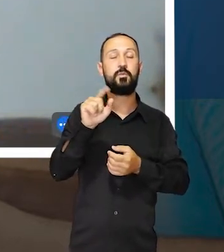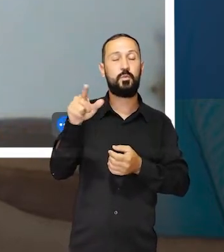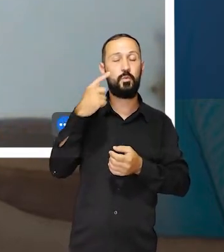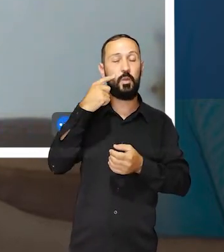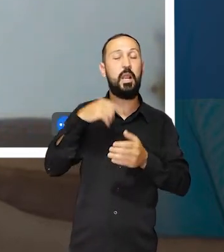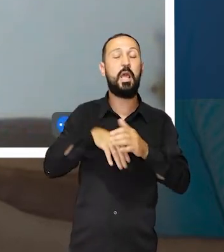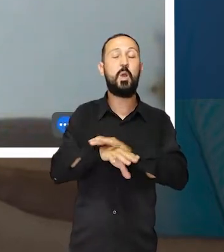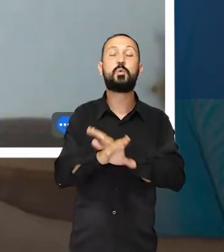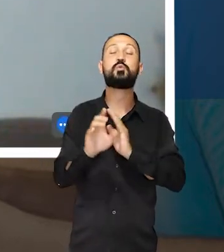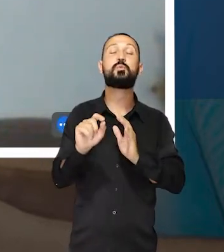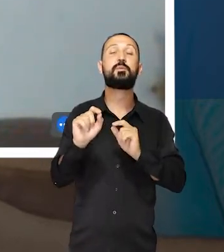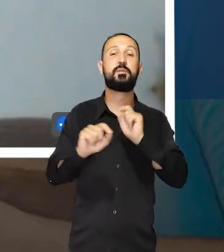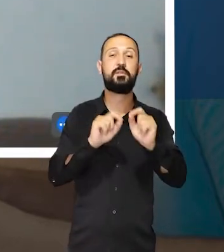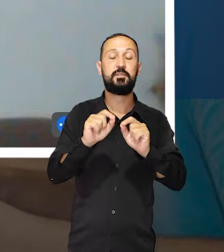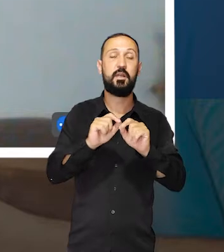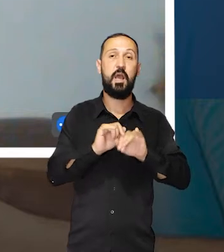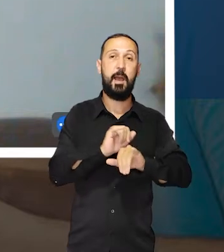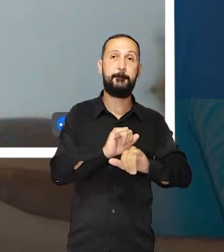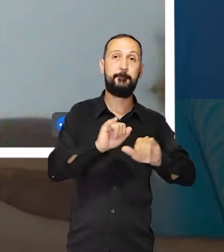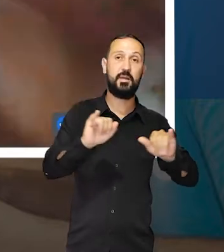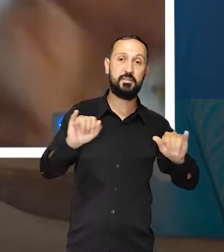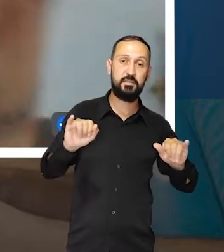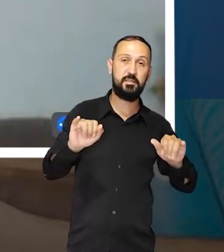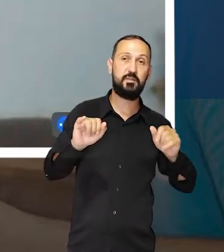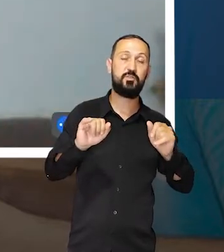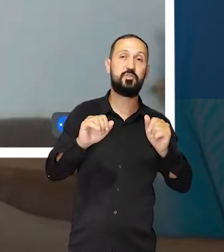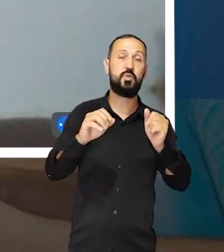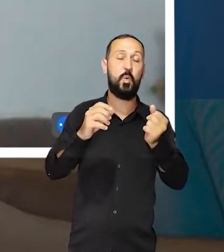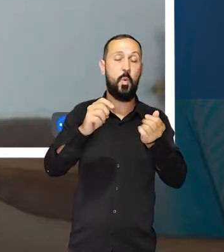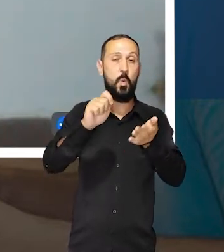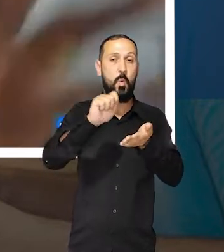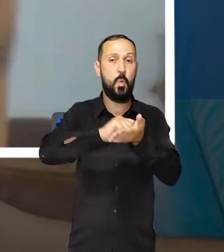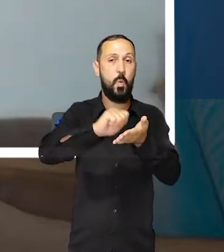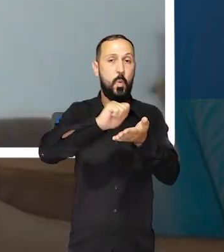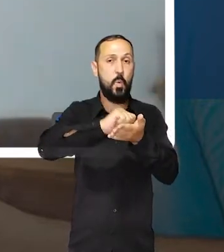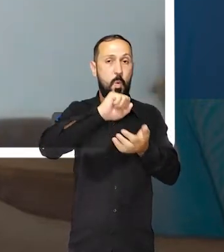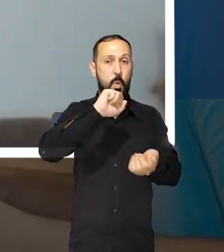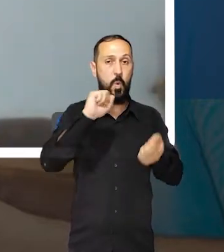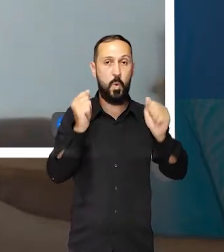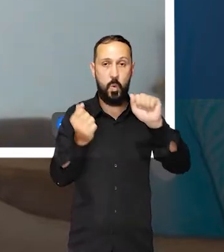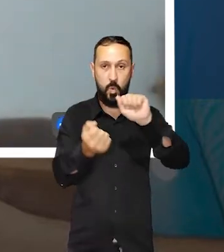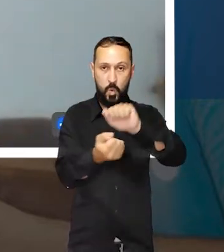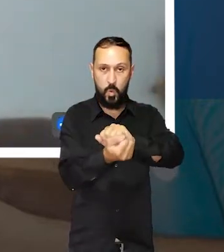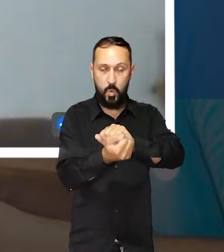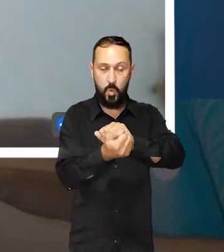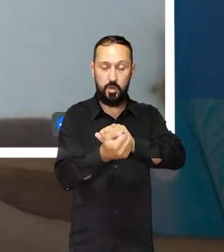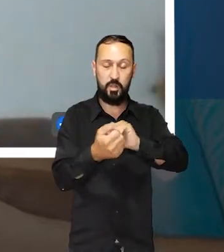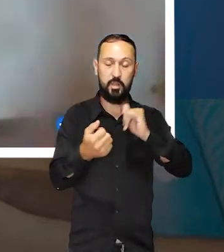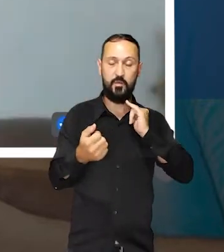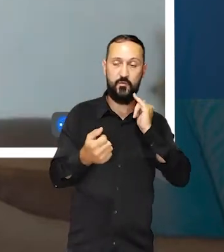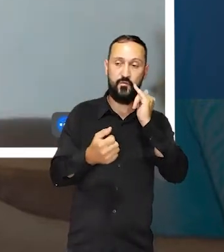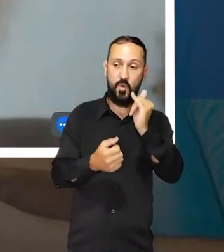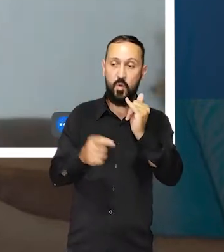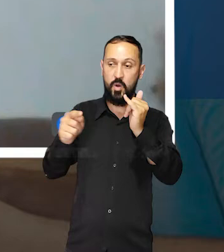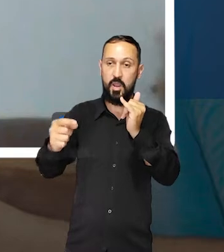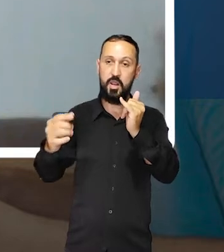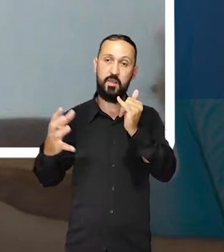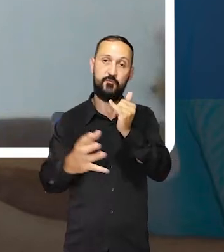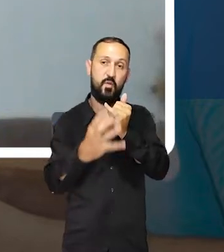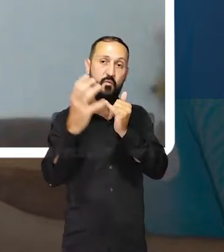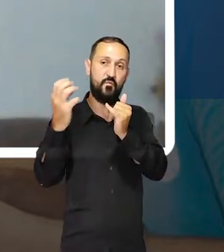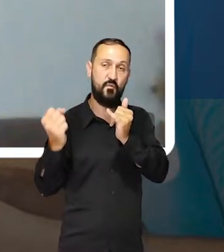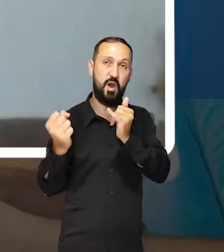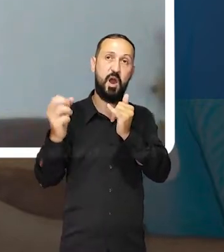do Jacobson. É a mensagem, o código, o emissor,